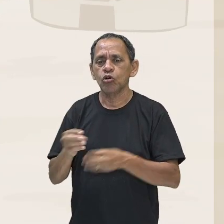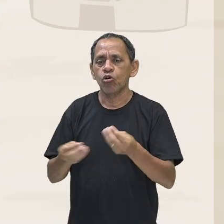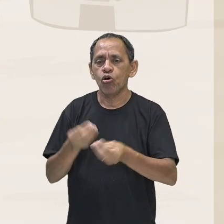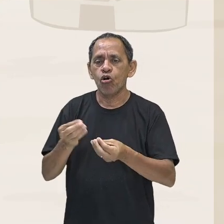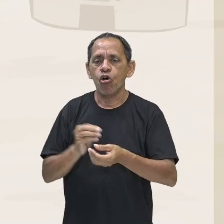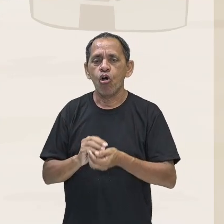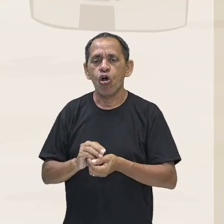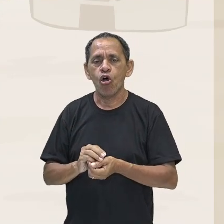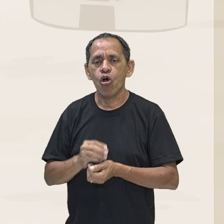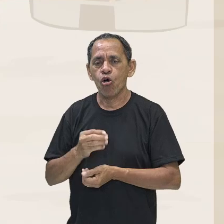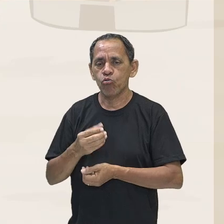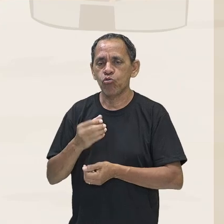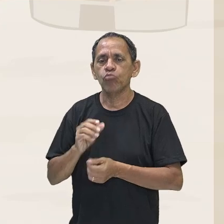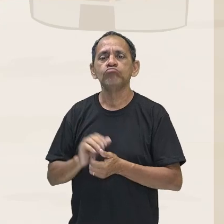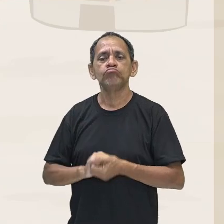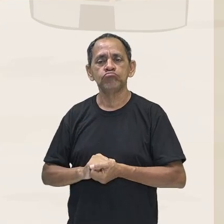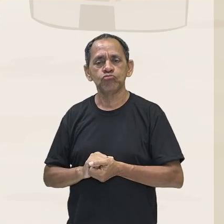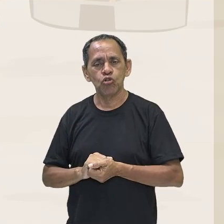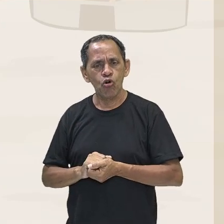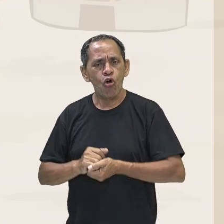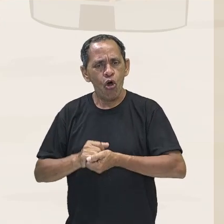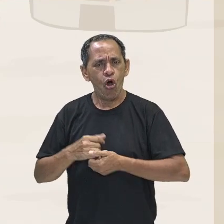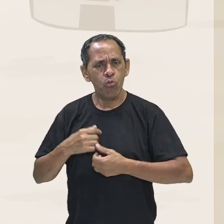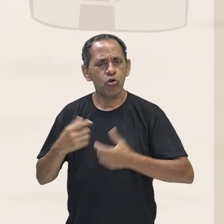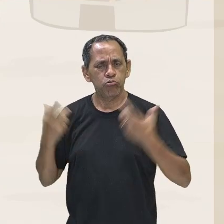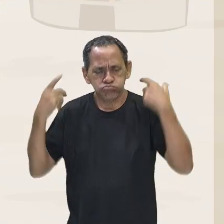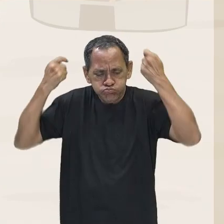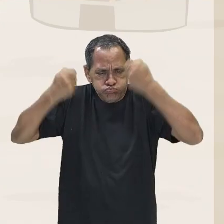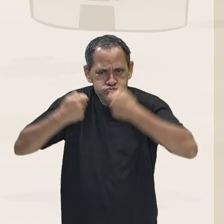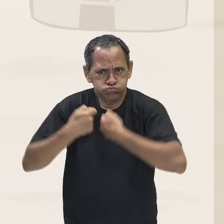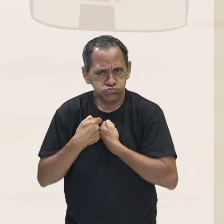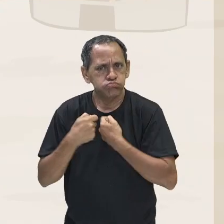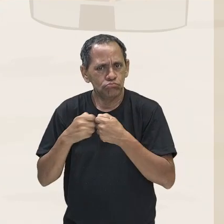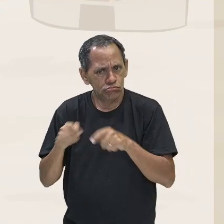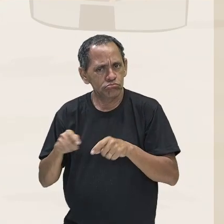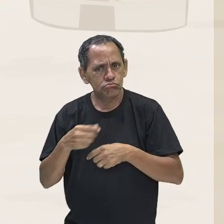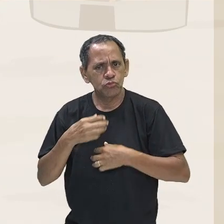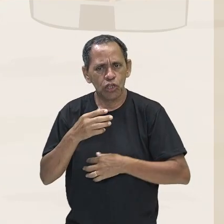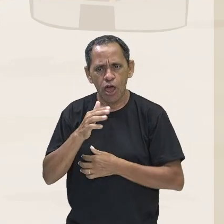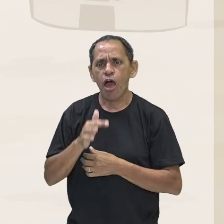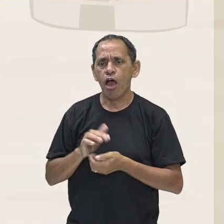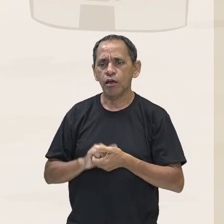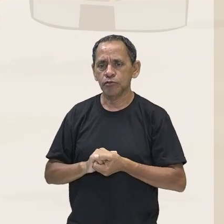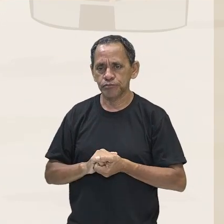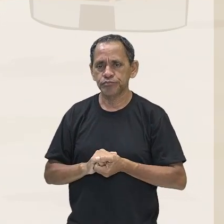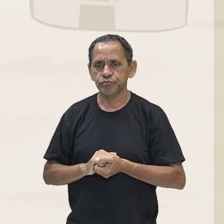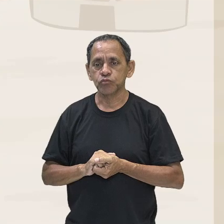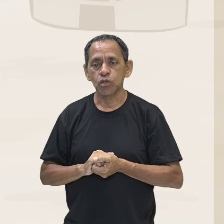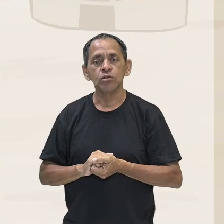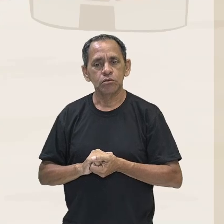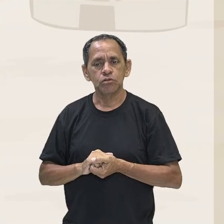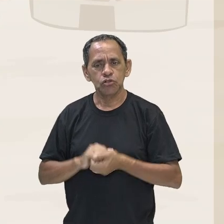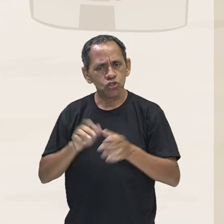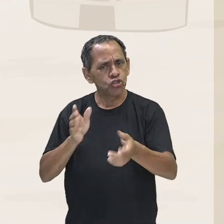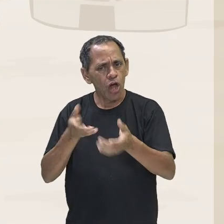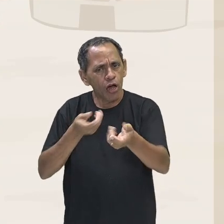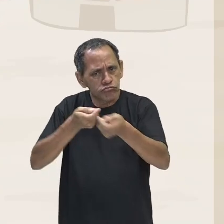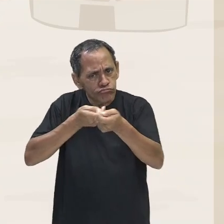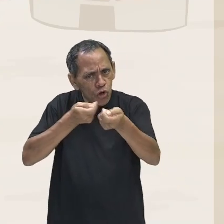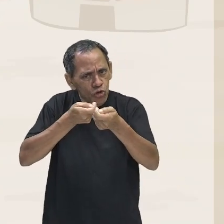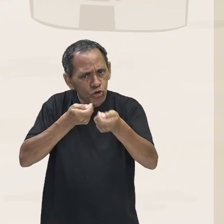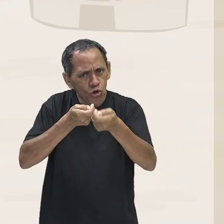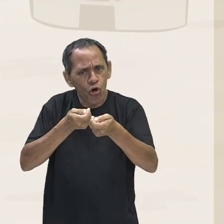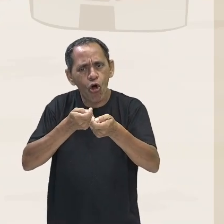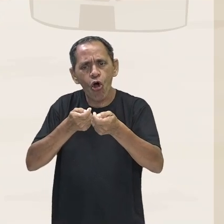hominídeo com um pouco mais de vestimenta. Obviamente aqui, nesse momento, ele já domina o fogo e já domina